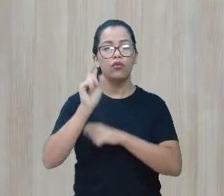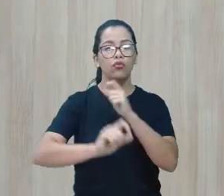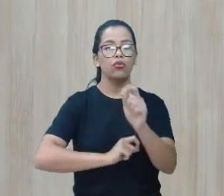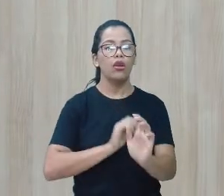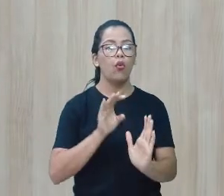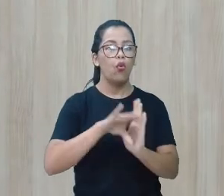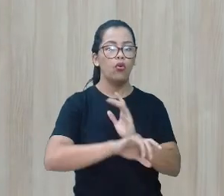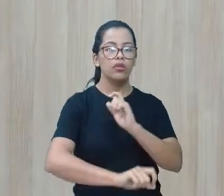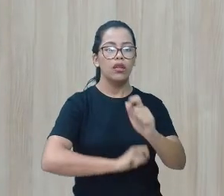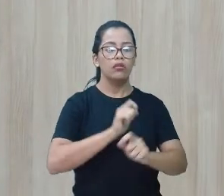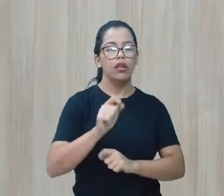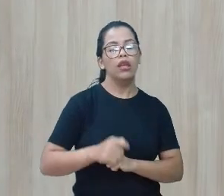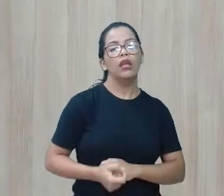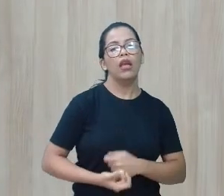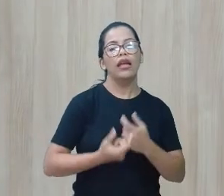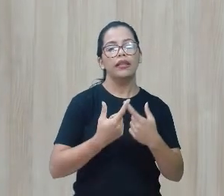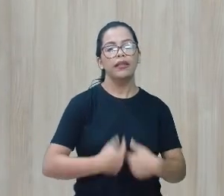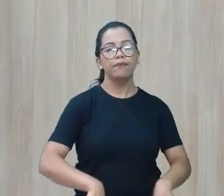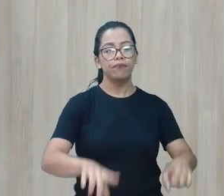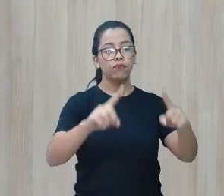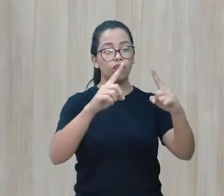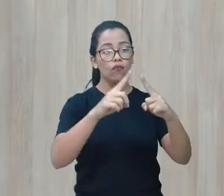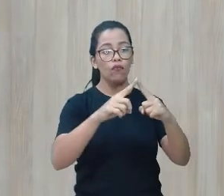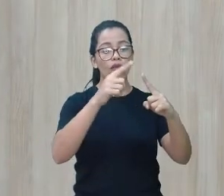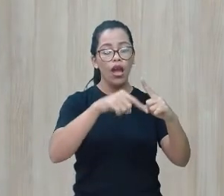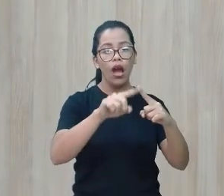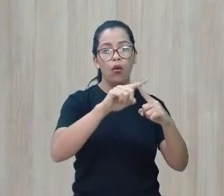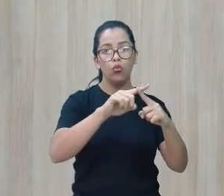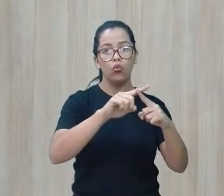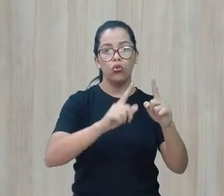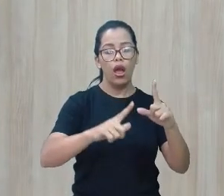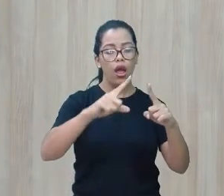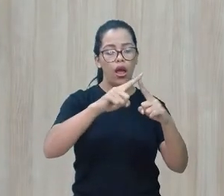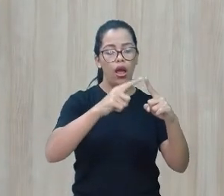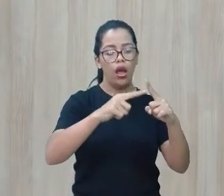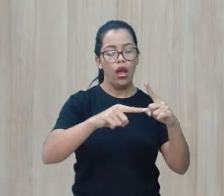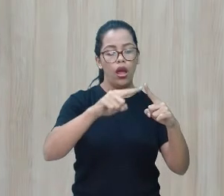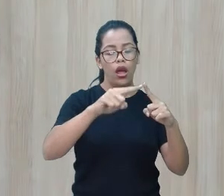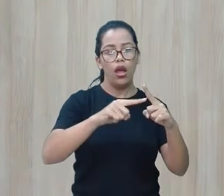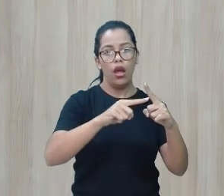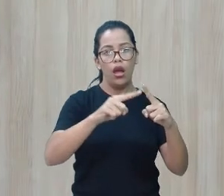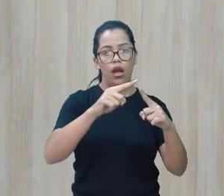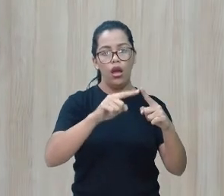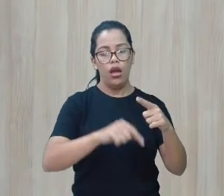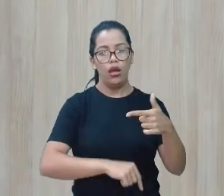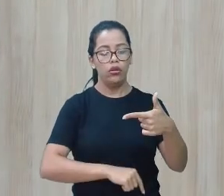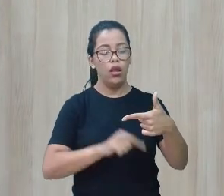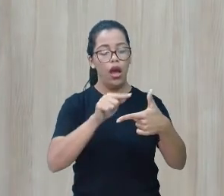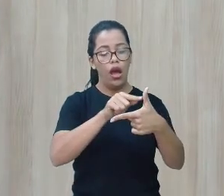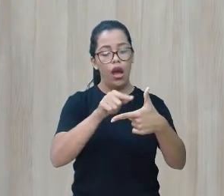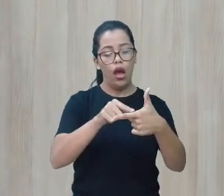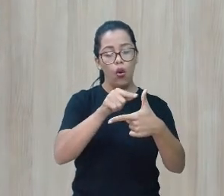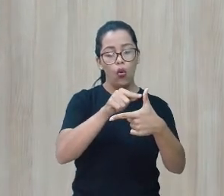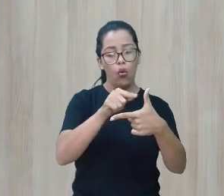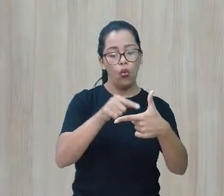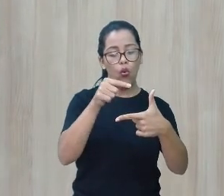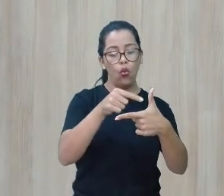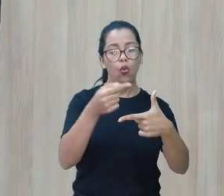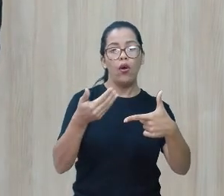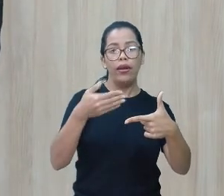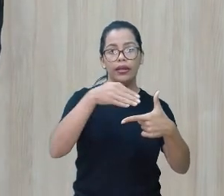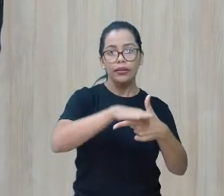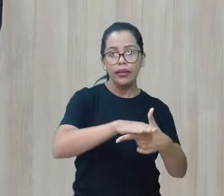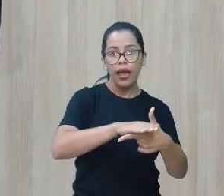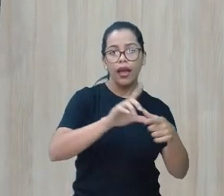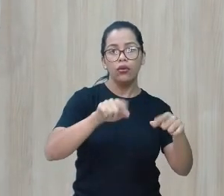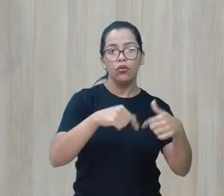de ângulos internos e ângulos externos, tá? Lembrando que estamos verificando esses ângulos através de